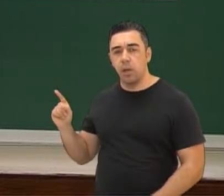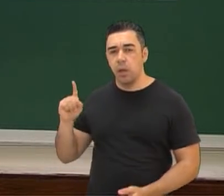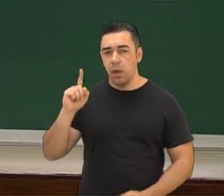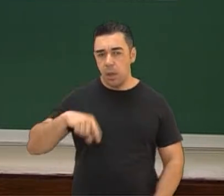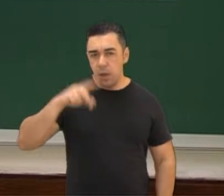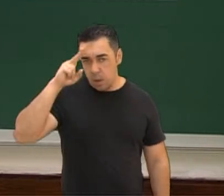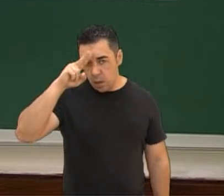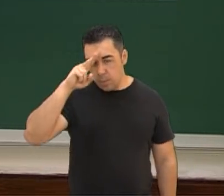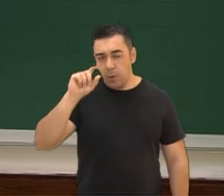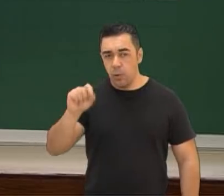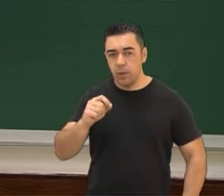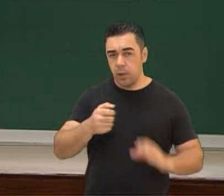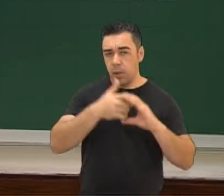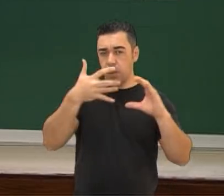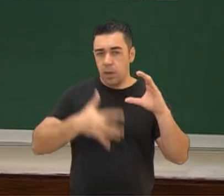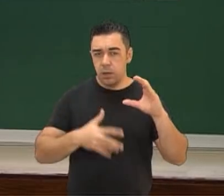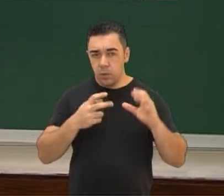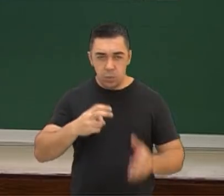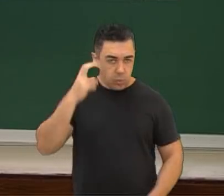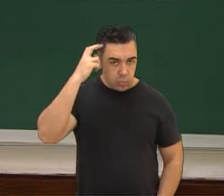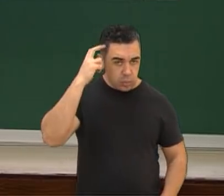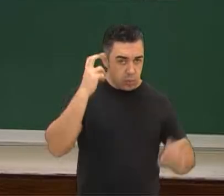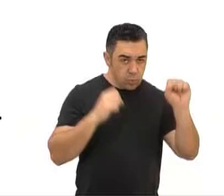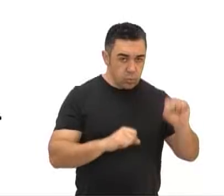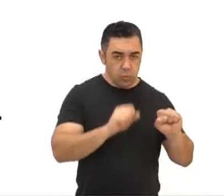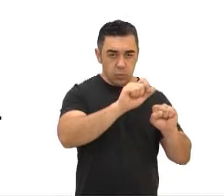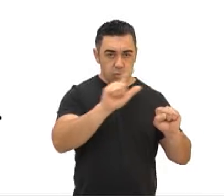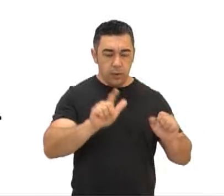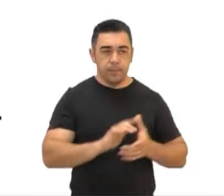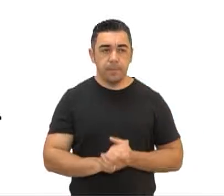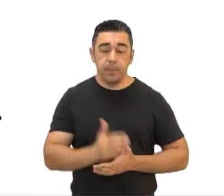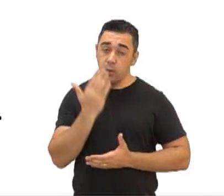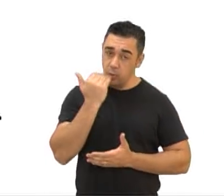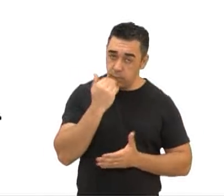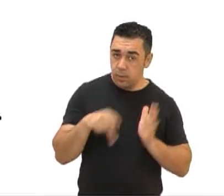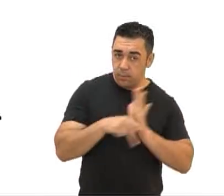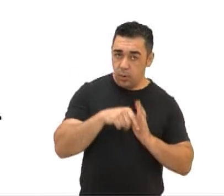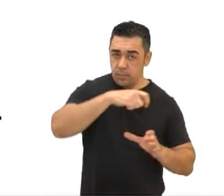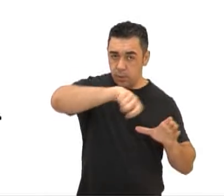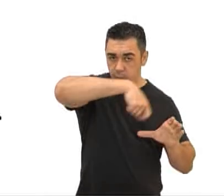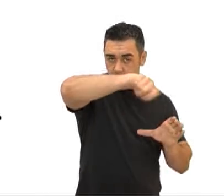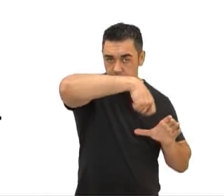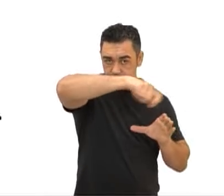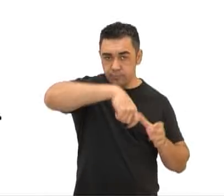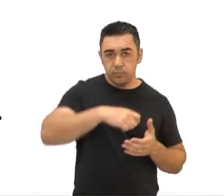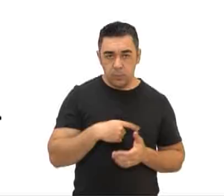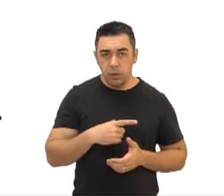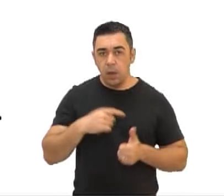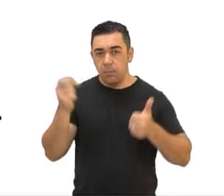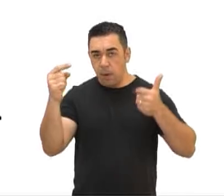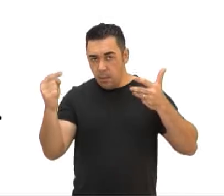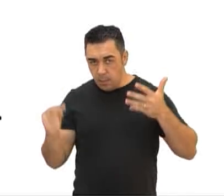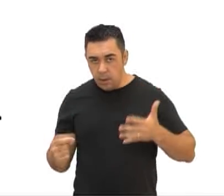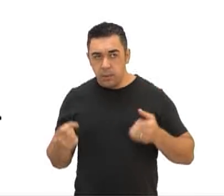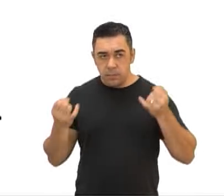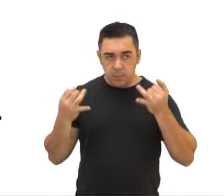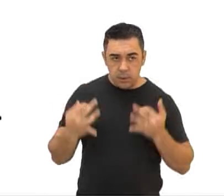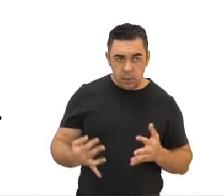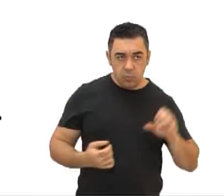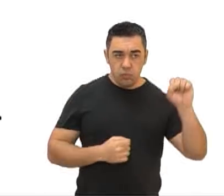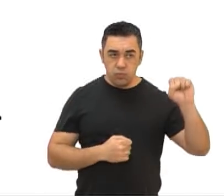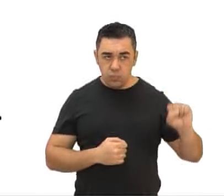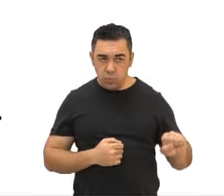falou de características culturais do sul e do sudeste. Comidas típicas ali, então, citei algumas que a gente falou da